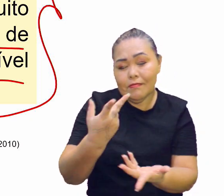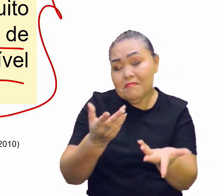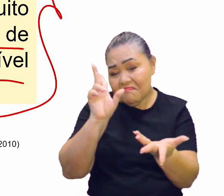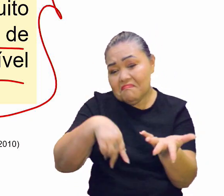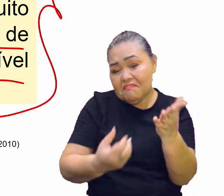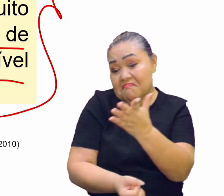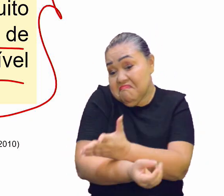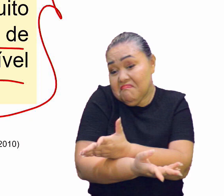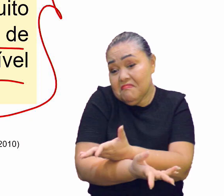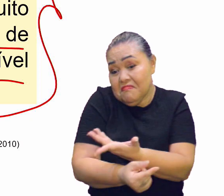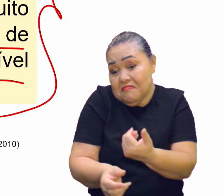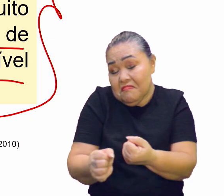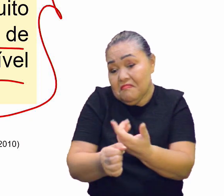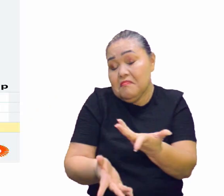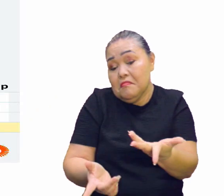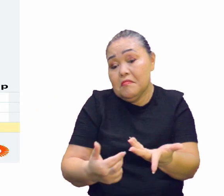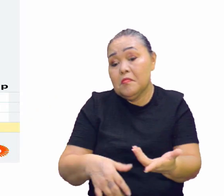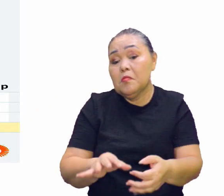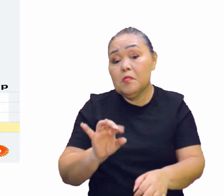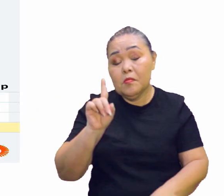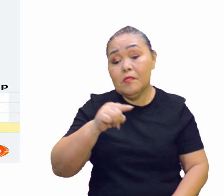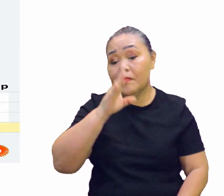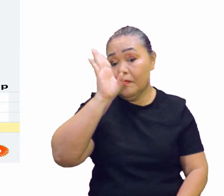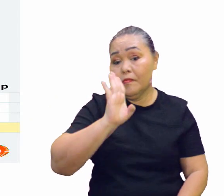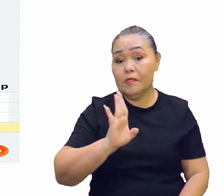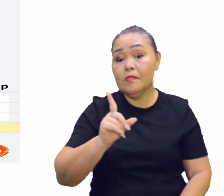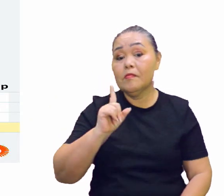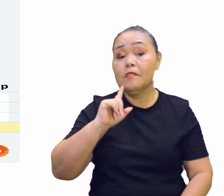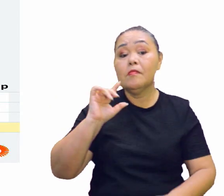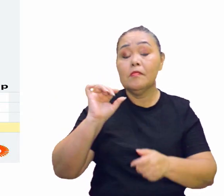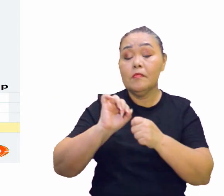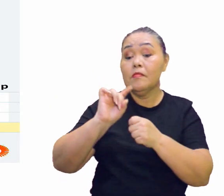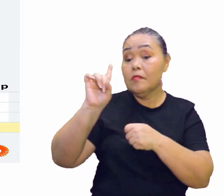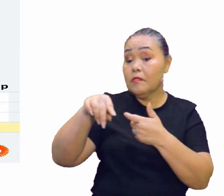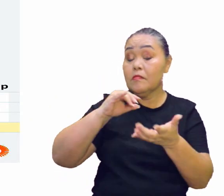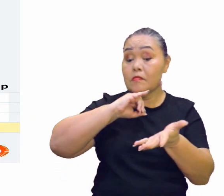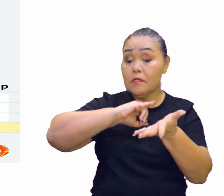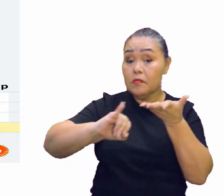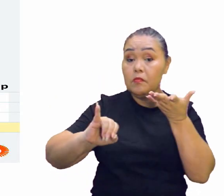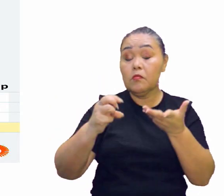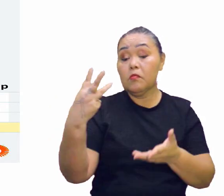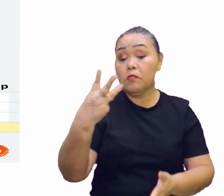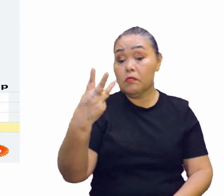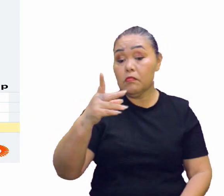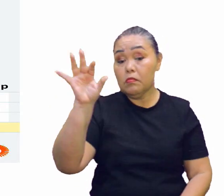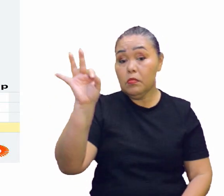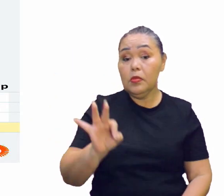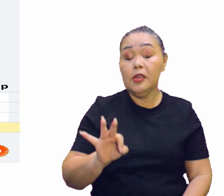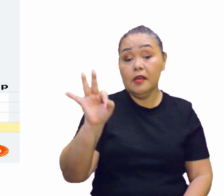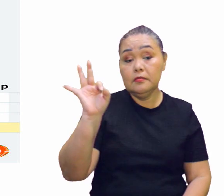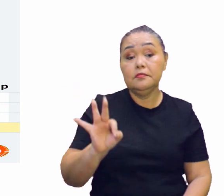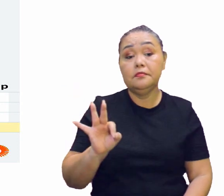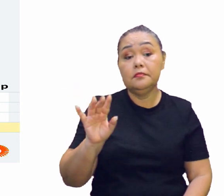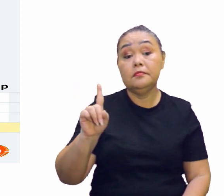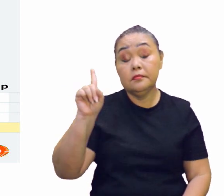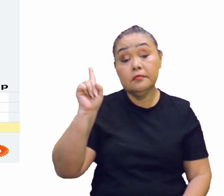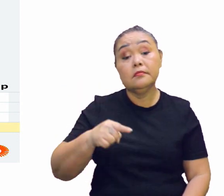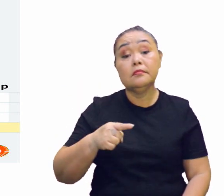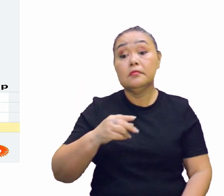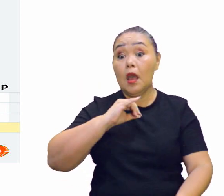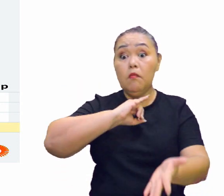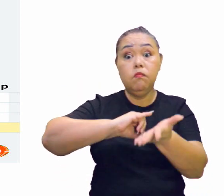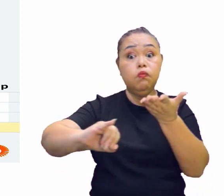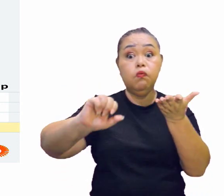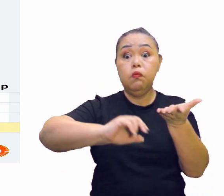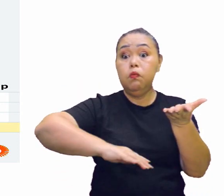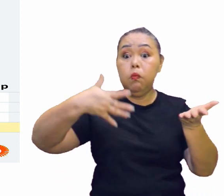corrupção. Exatamente. Sem mais e delongas. no Brasil, a nossa carga tributária chega a 33%. Então, é muito